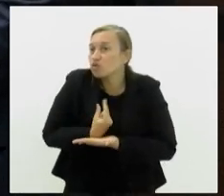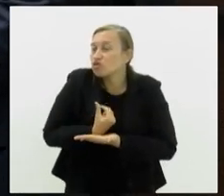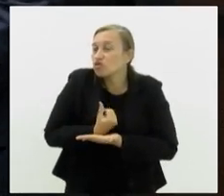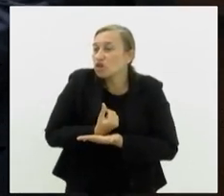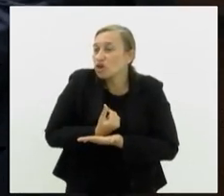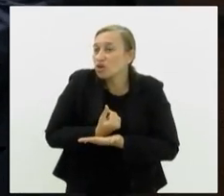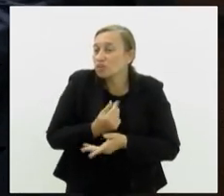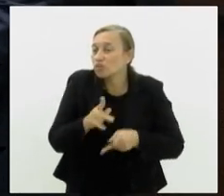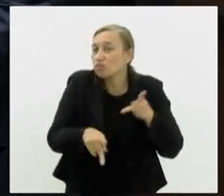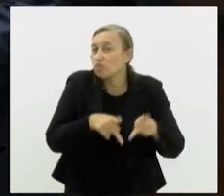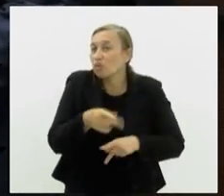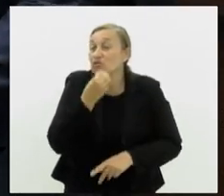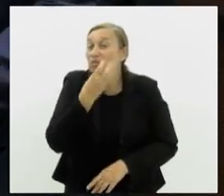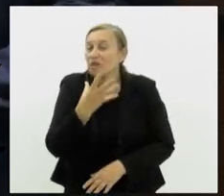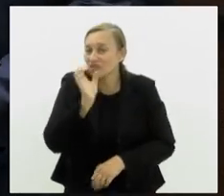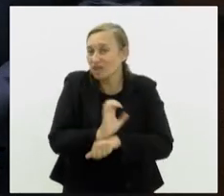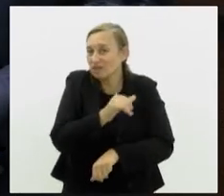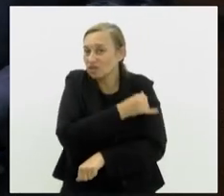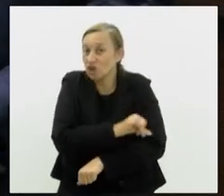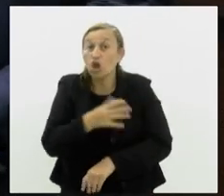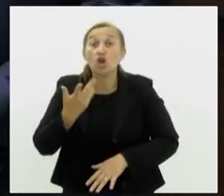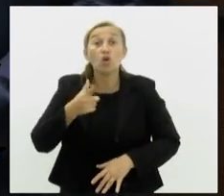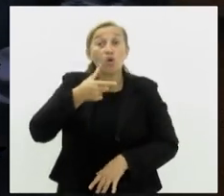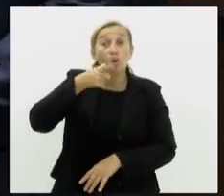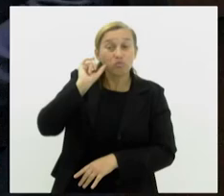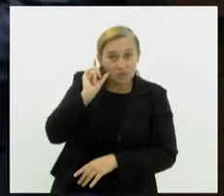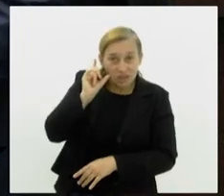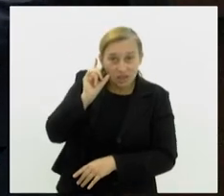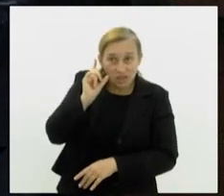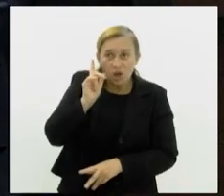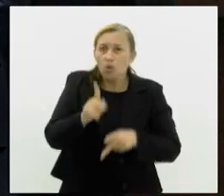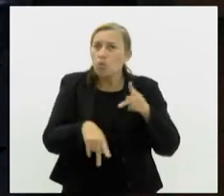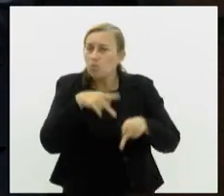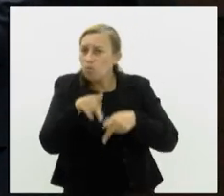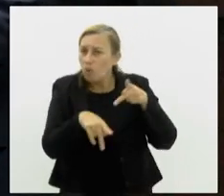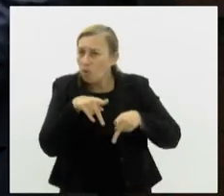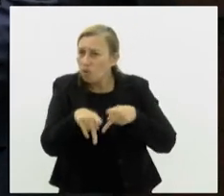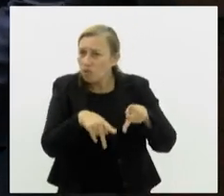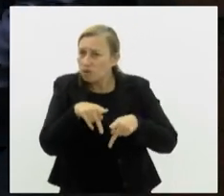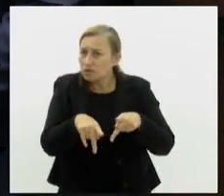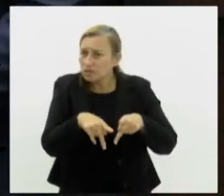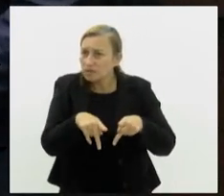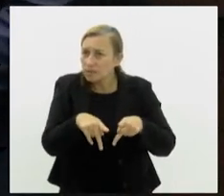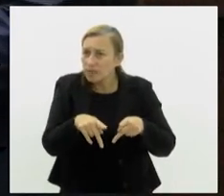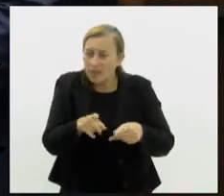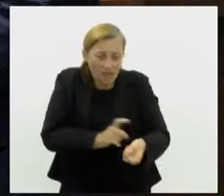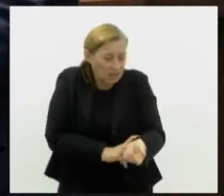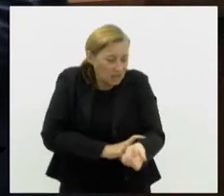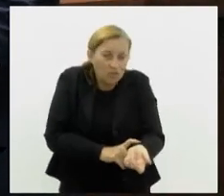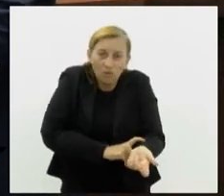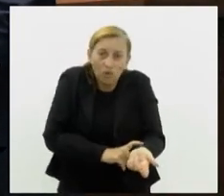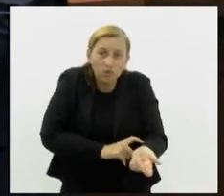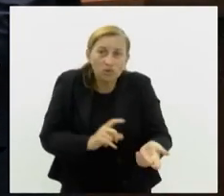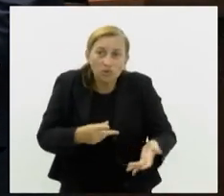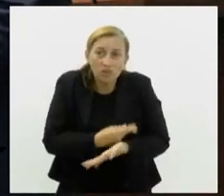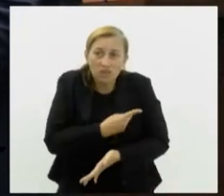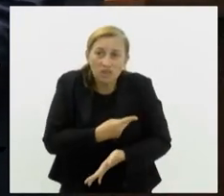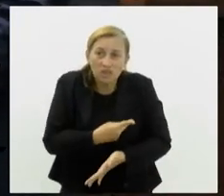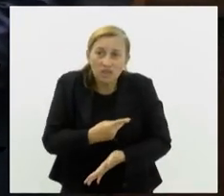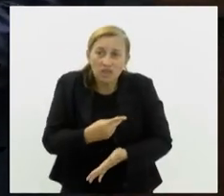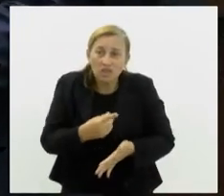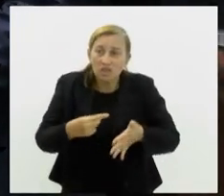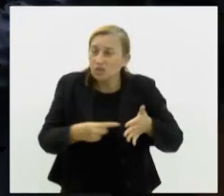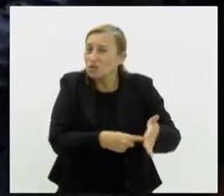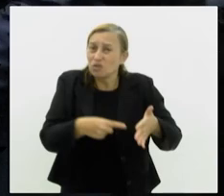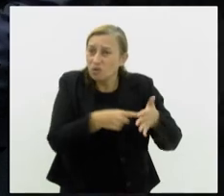Estado do Rio de Janeiro. E ontem, a população, nervosa com aquela situação, nos mandavam